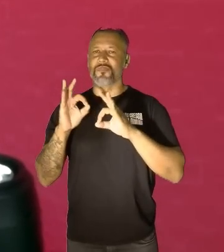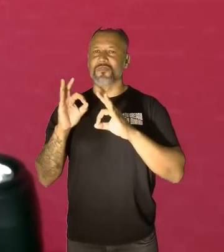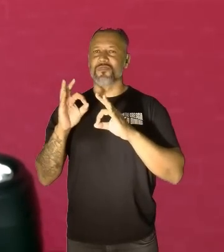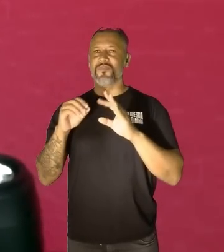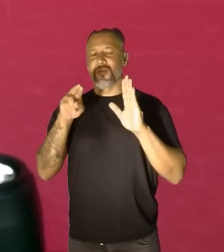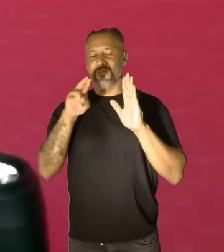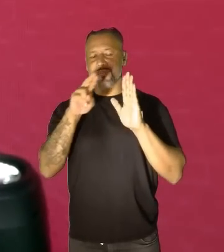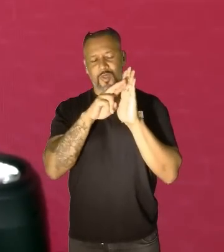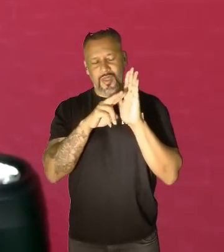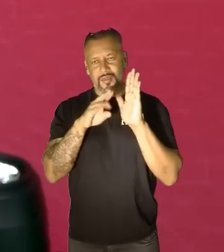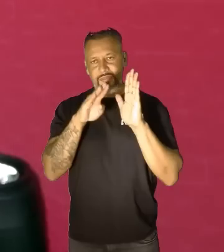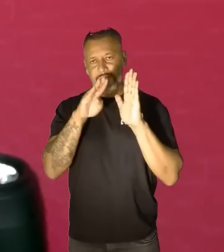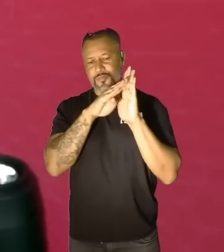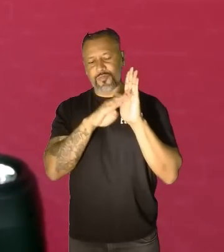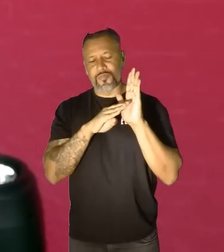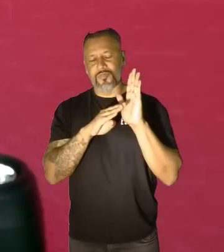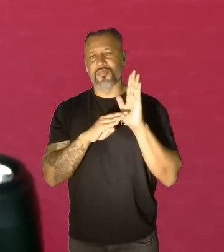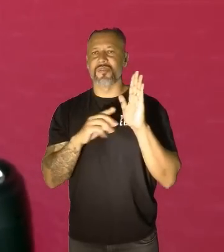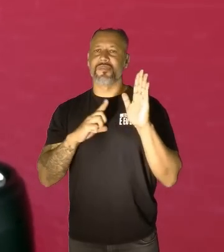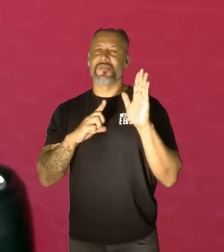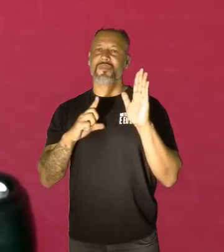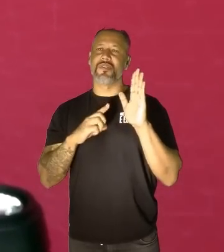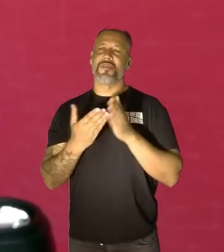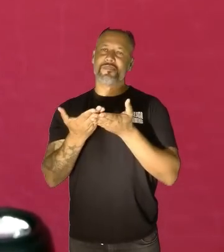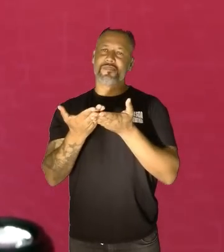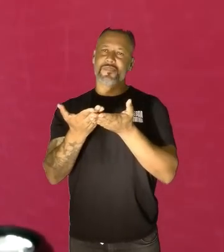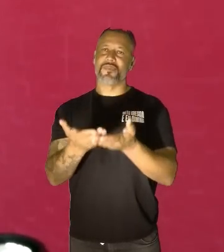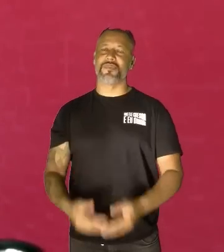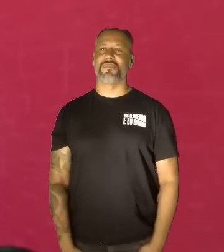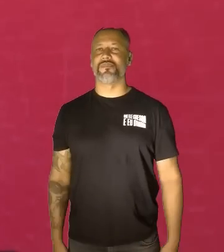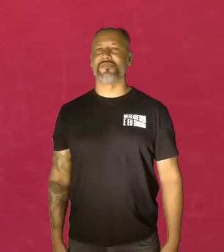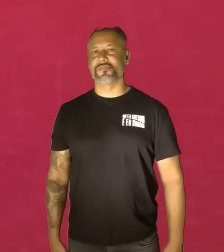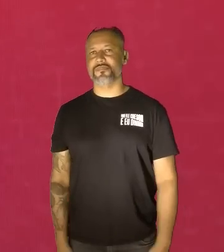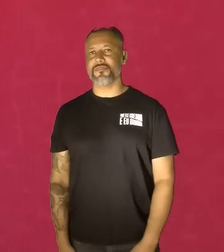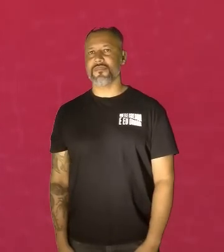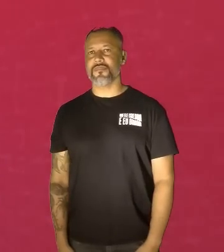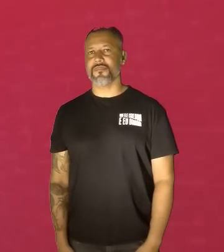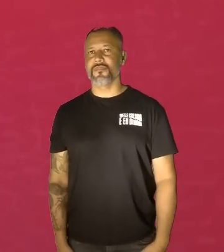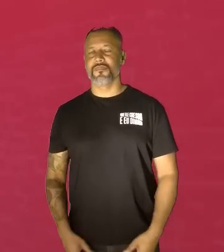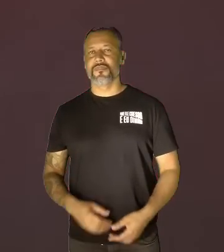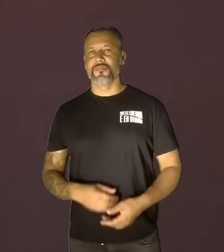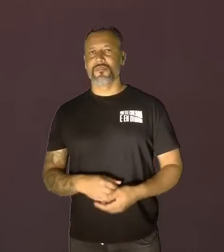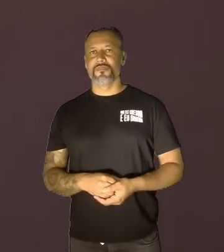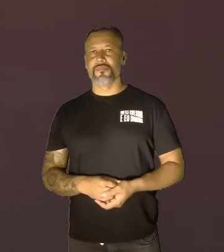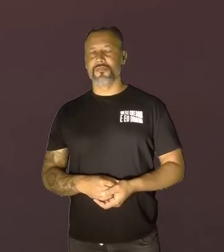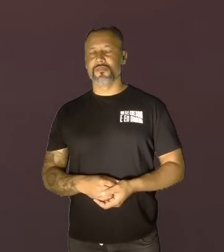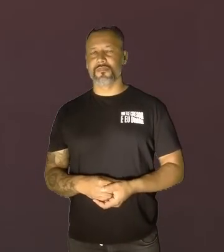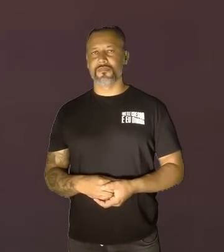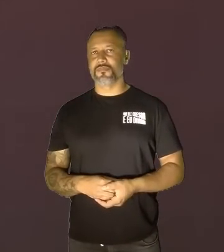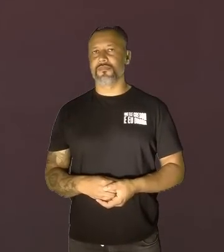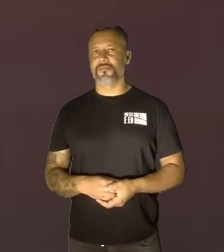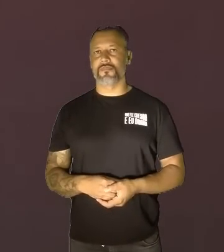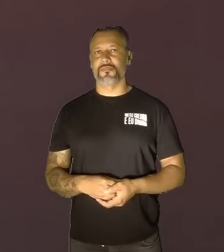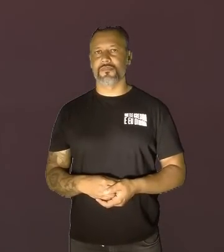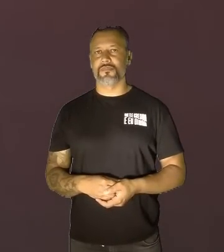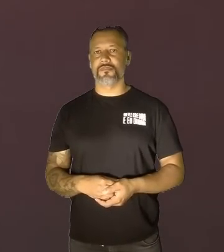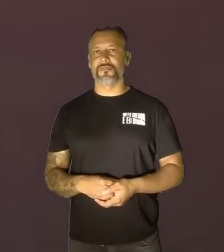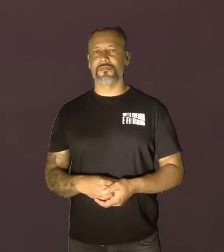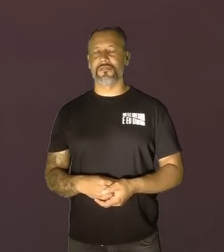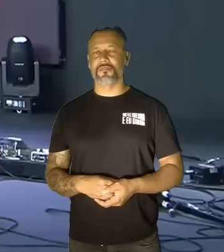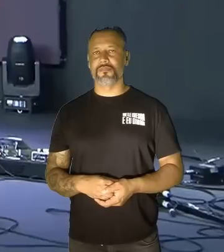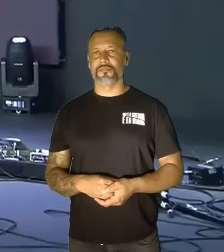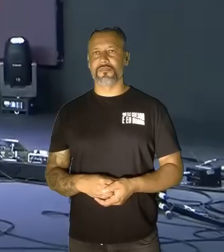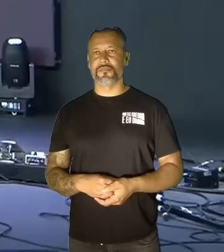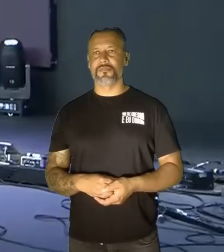deixar você chocado algumas vezes. Você pode até deitar na cama, cadê o texto? Você pode até deitar na cama,